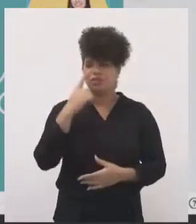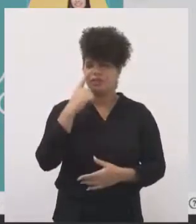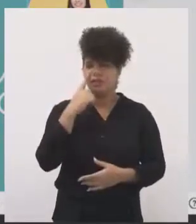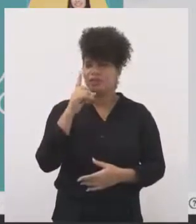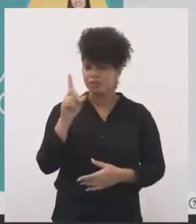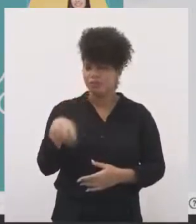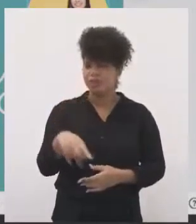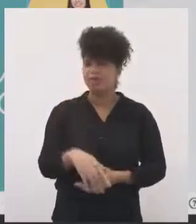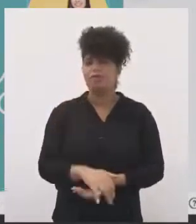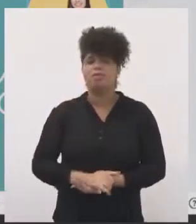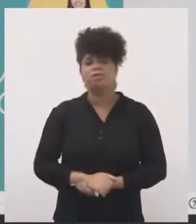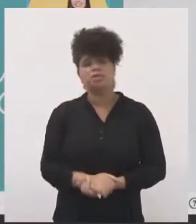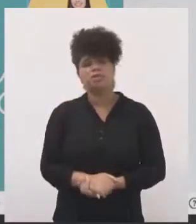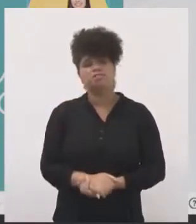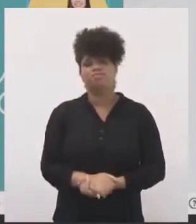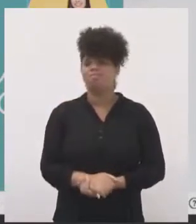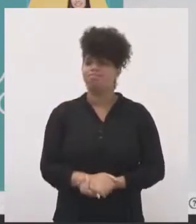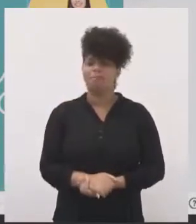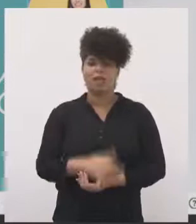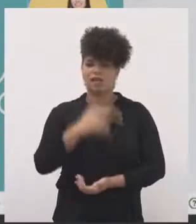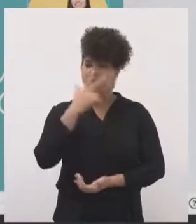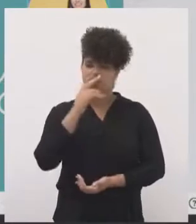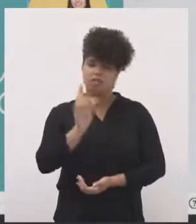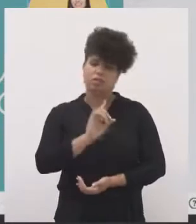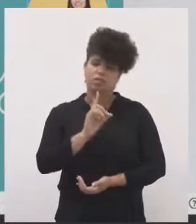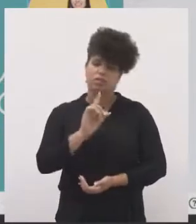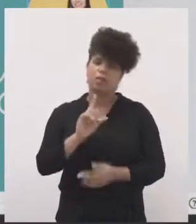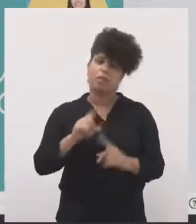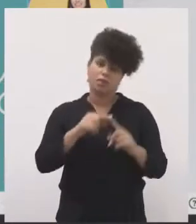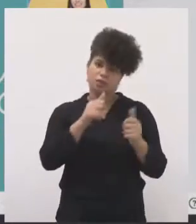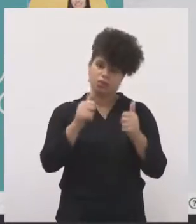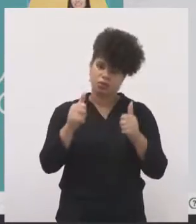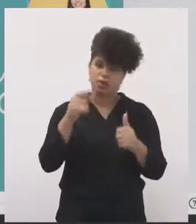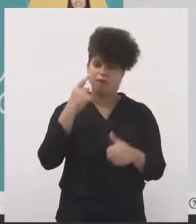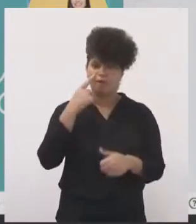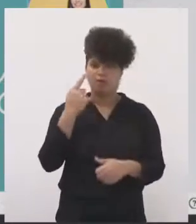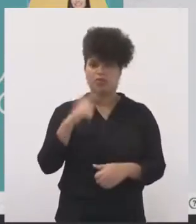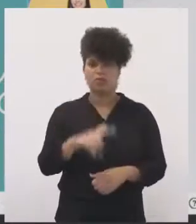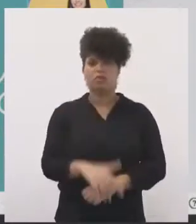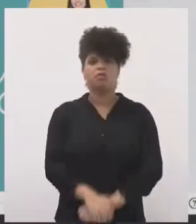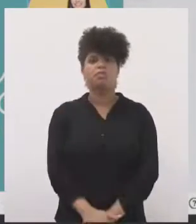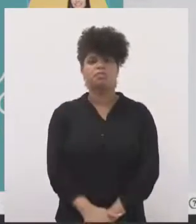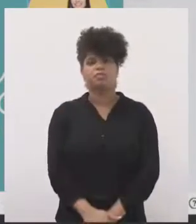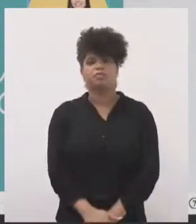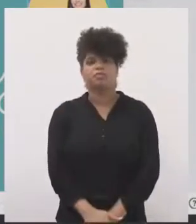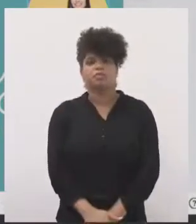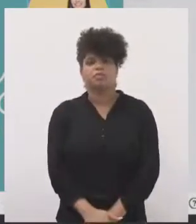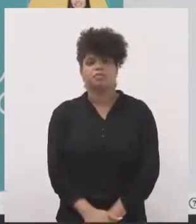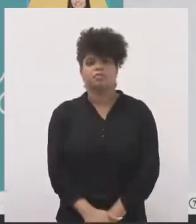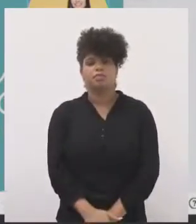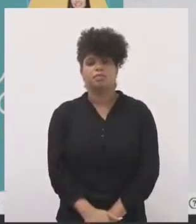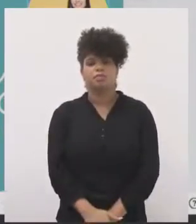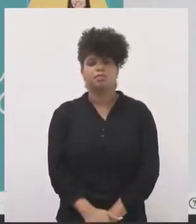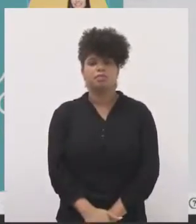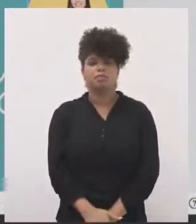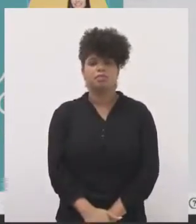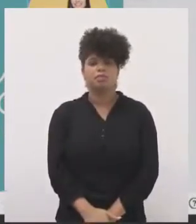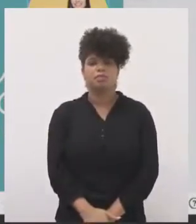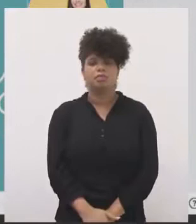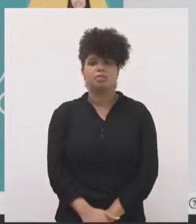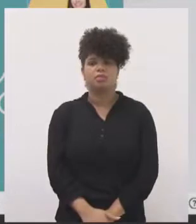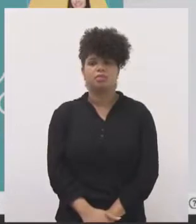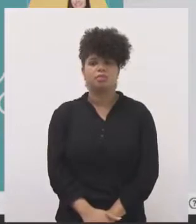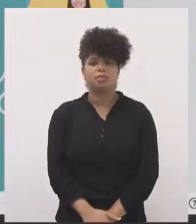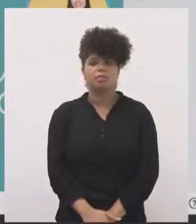caso. Eu acredito que eu não tenho nessa conta. Mas tudo bem. Eu posso vir aqui e pegar aquele vídeo que a gente fez, né? Lá